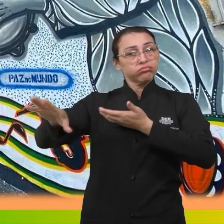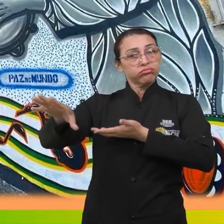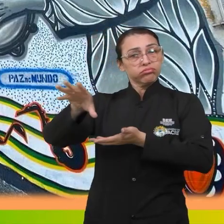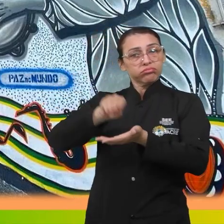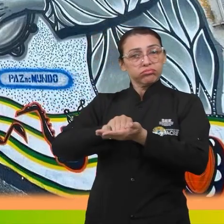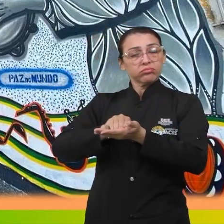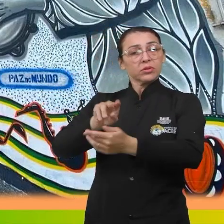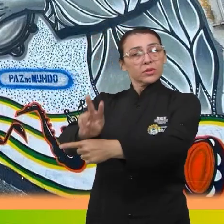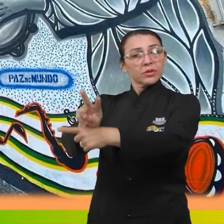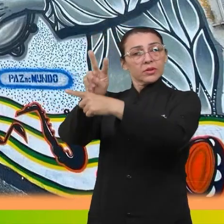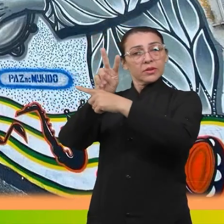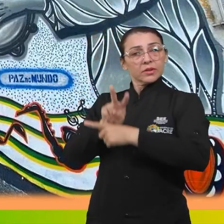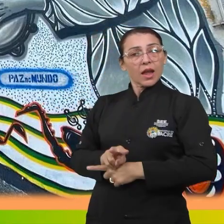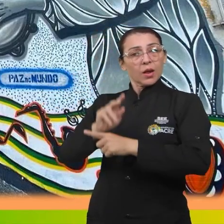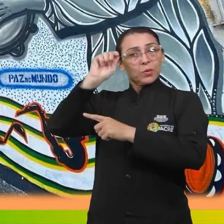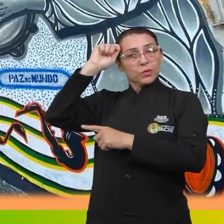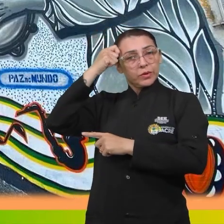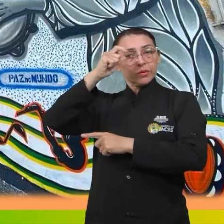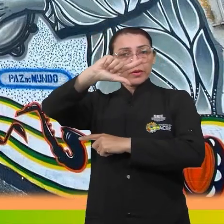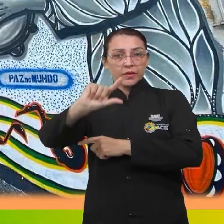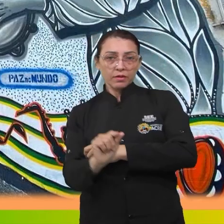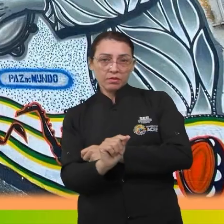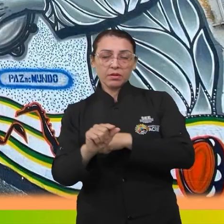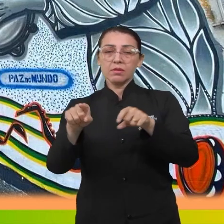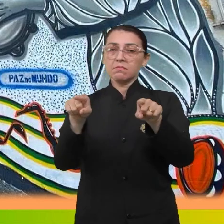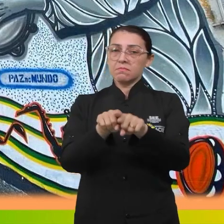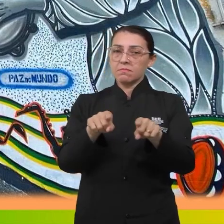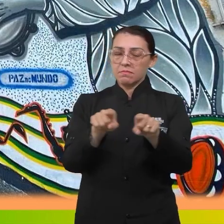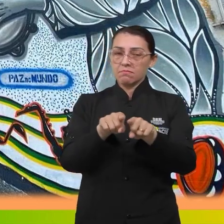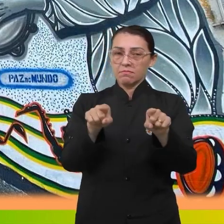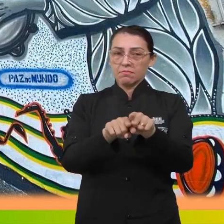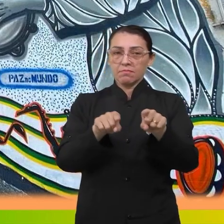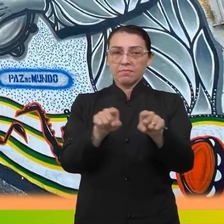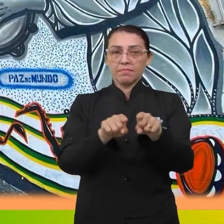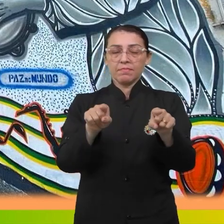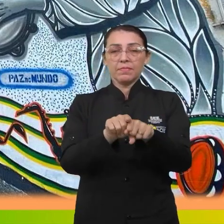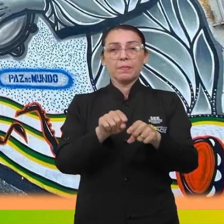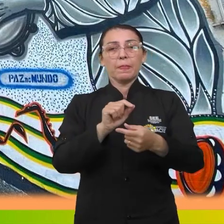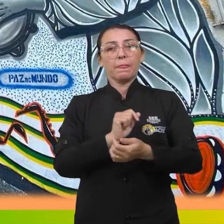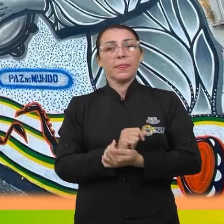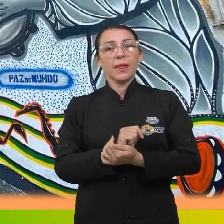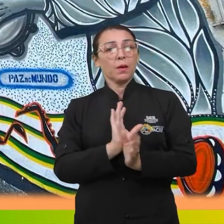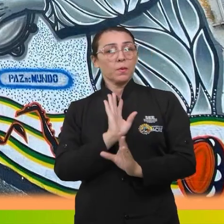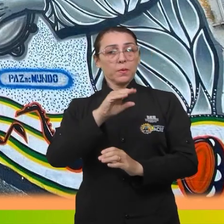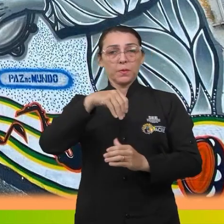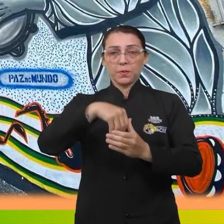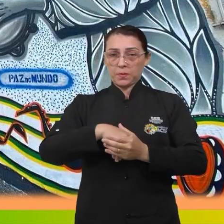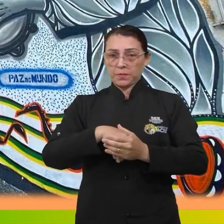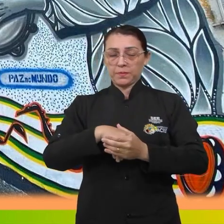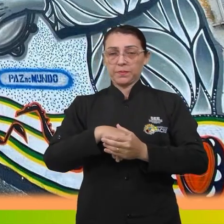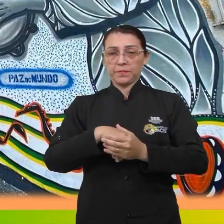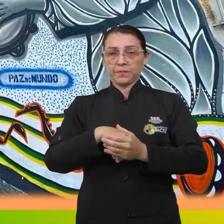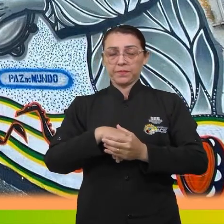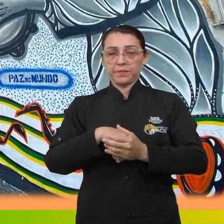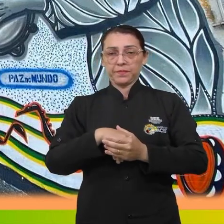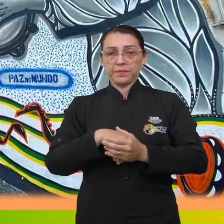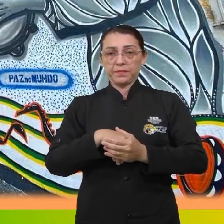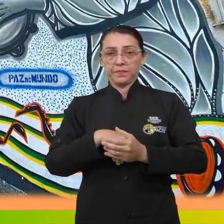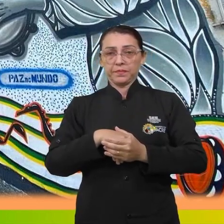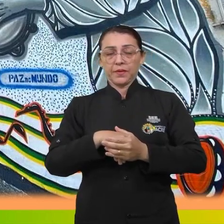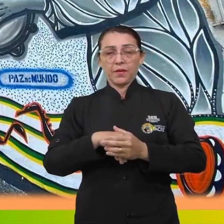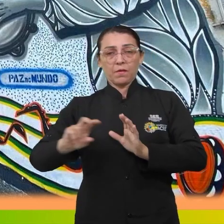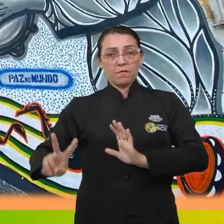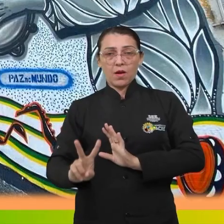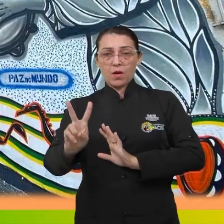dos negros africanos. Então, obviamente, aí está aí embutido um certo